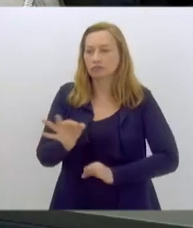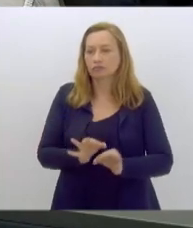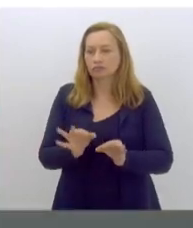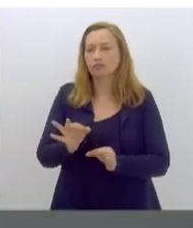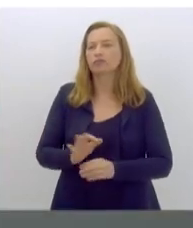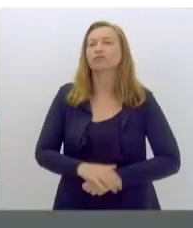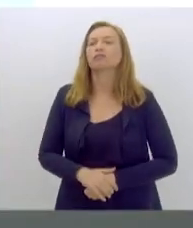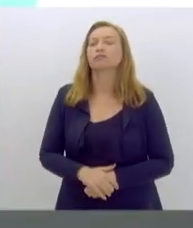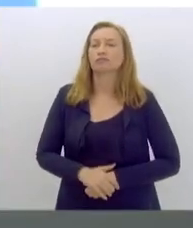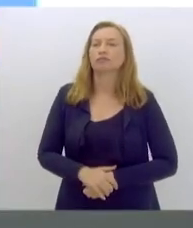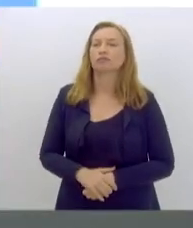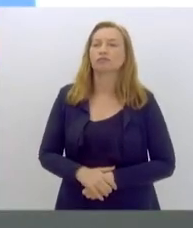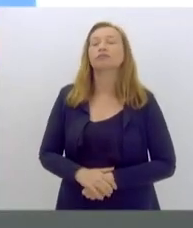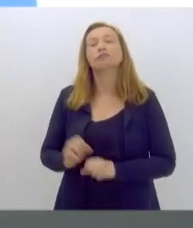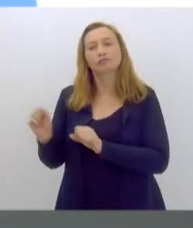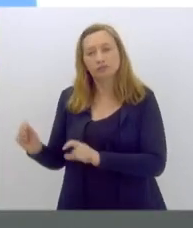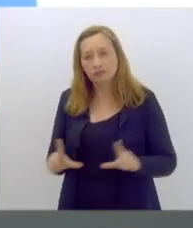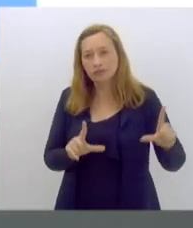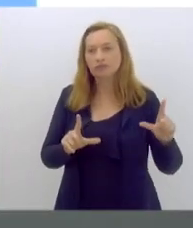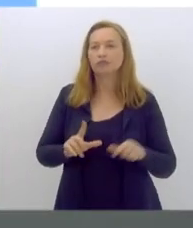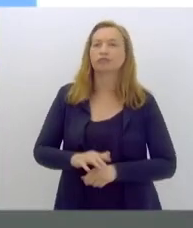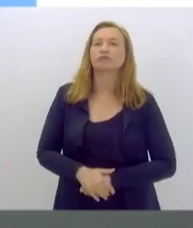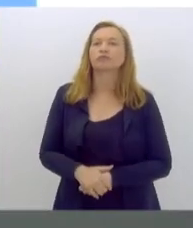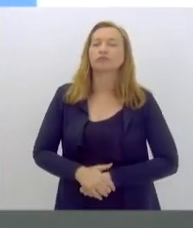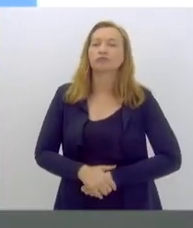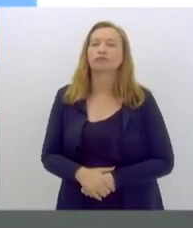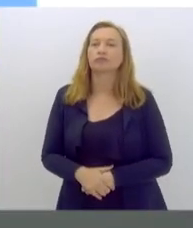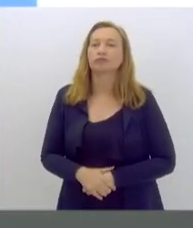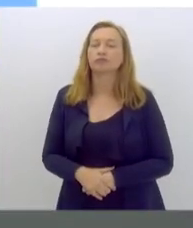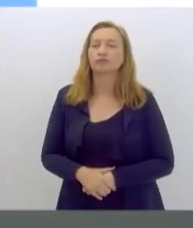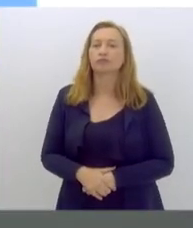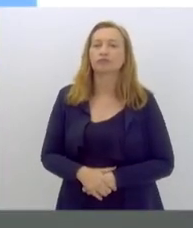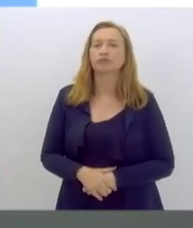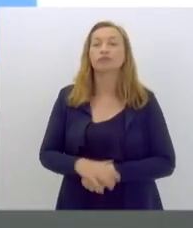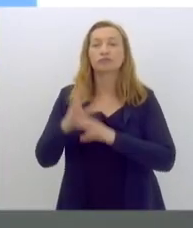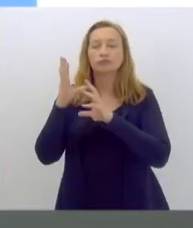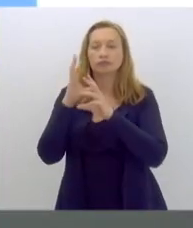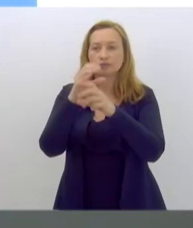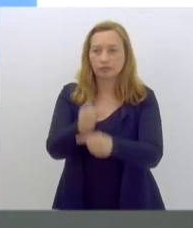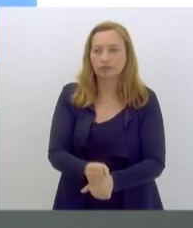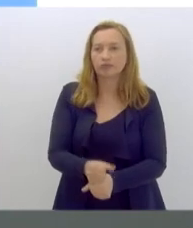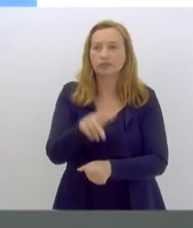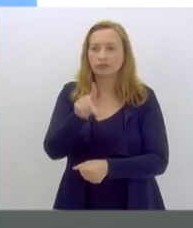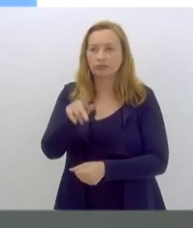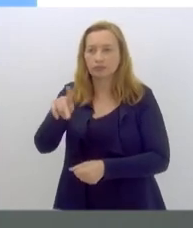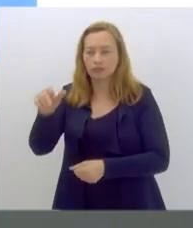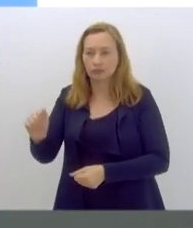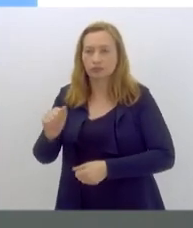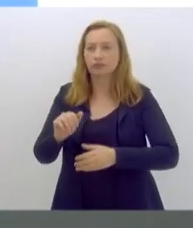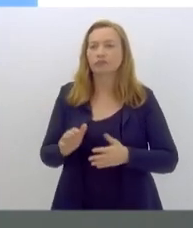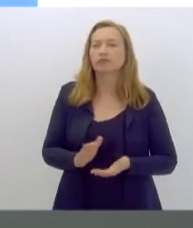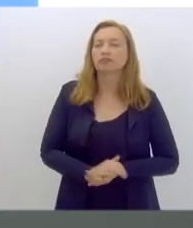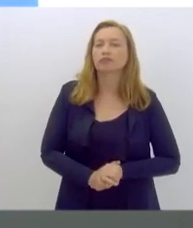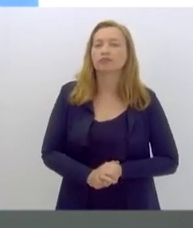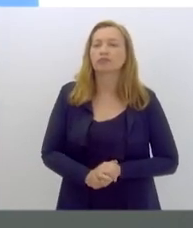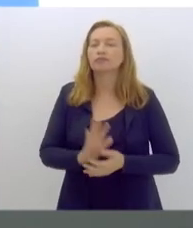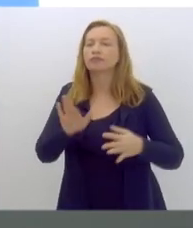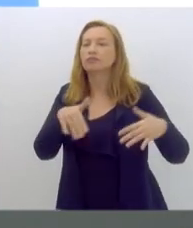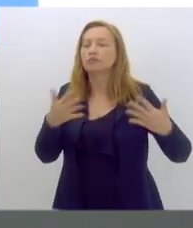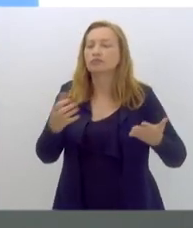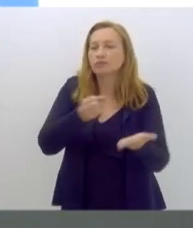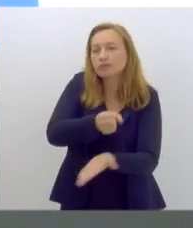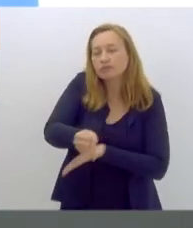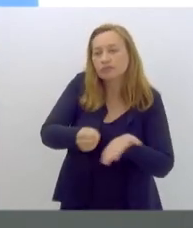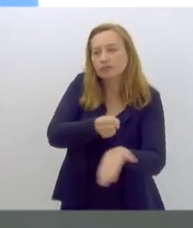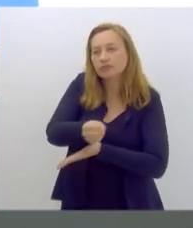E aí pode passar falando da revisão propriamente do PPA Quais são os eixos